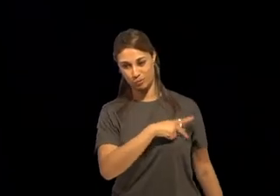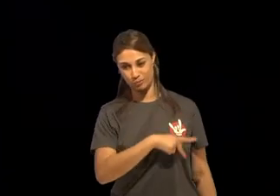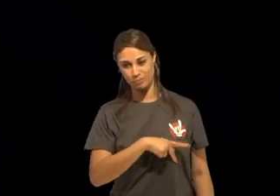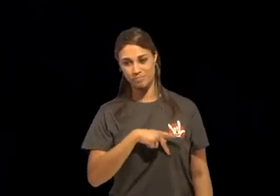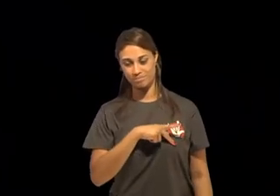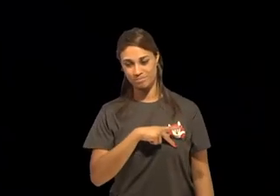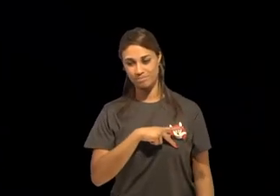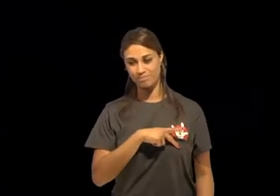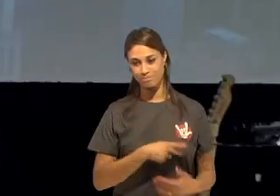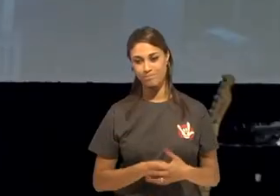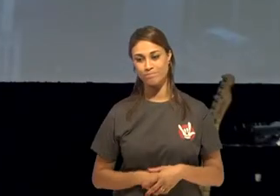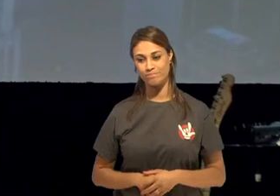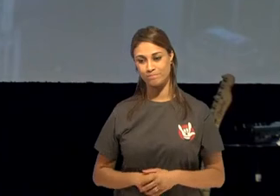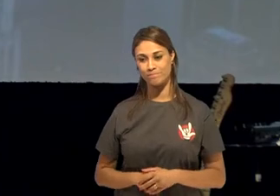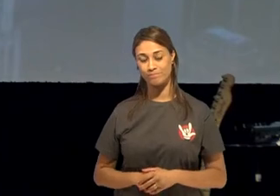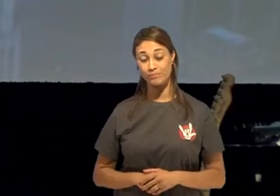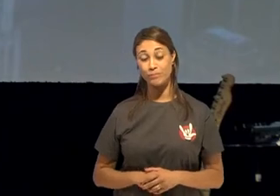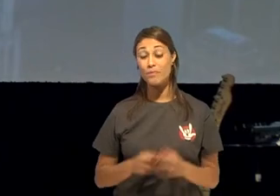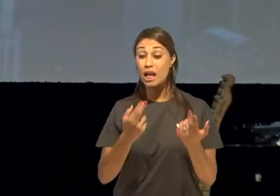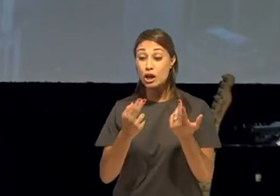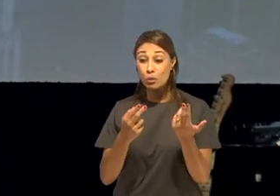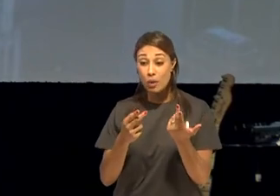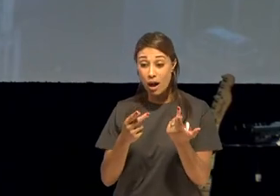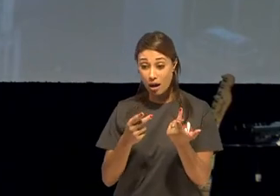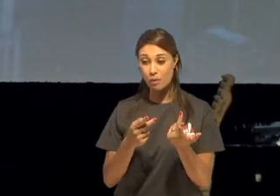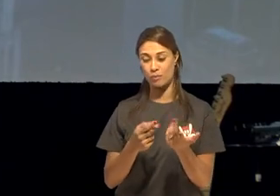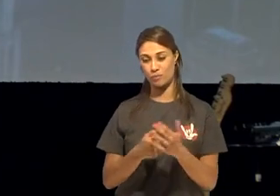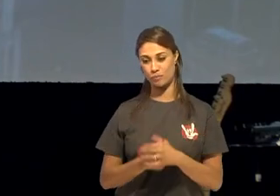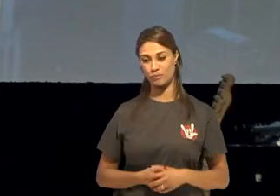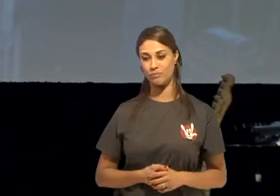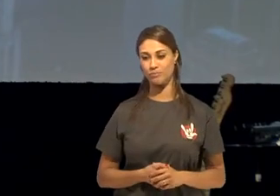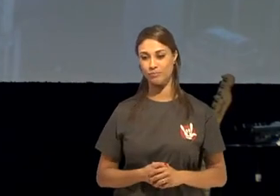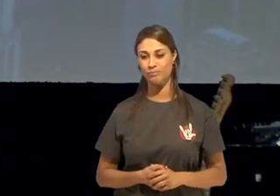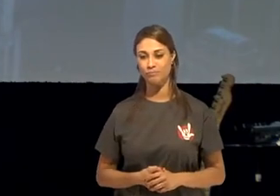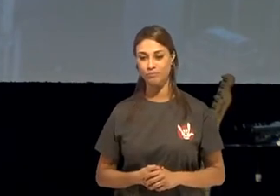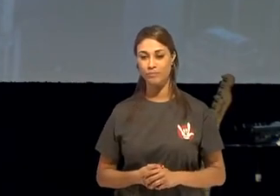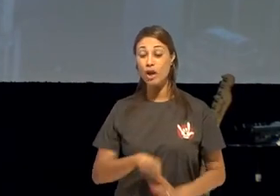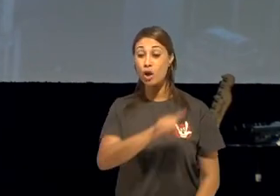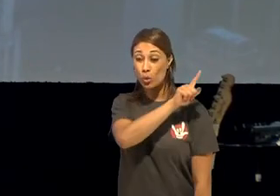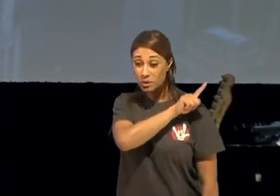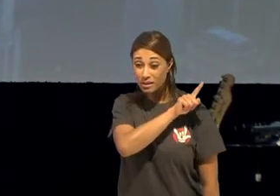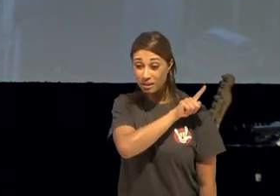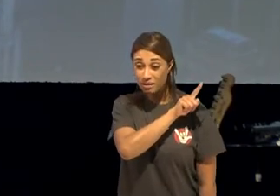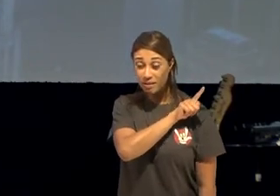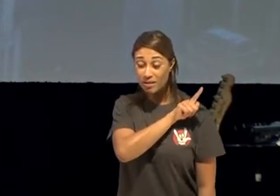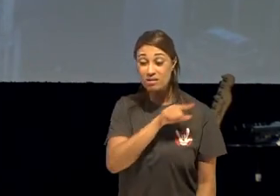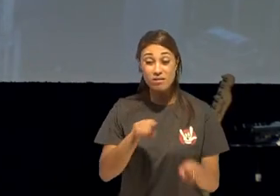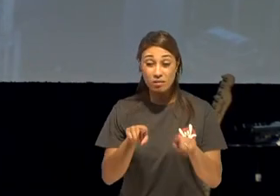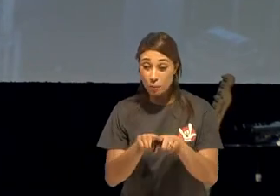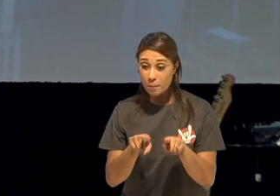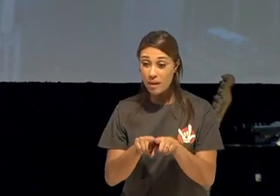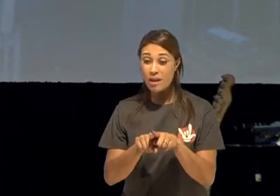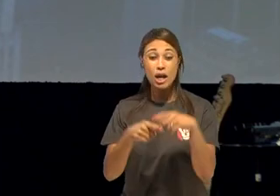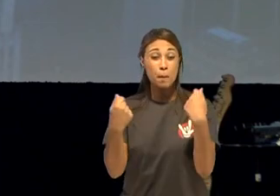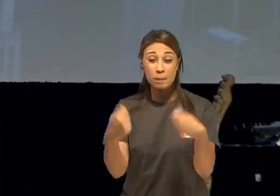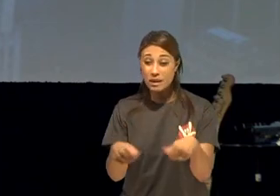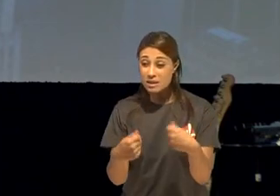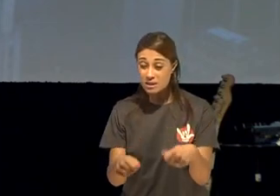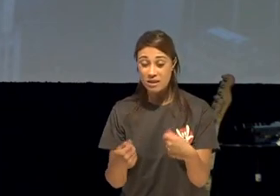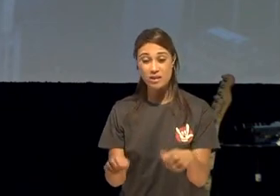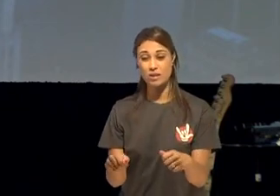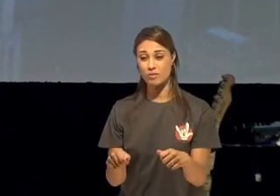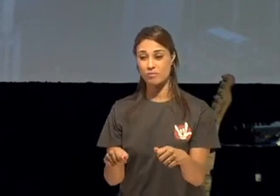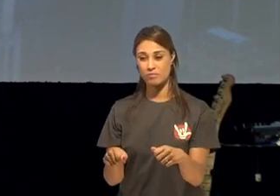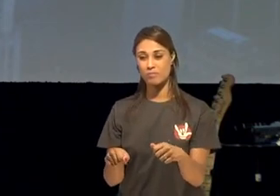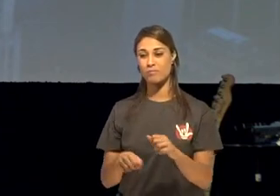nos líderes, estamos em falta disso. Meu irmão, em posição a igreja brasileira está perfeita, mas